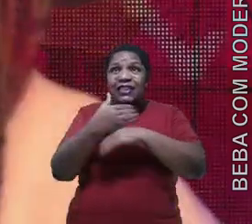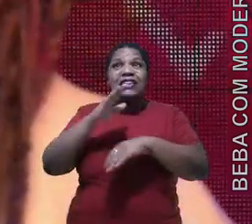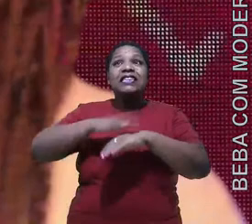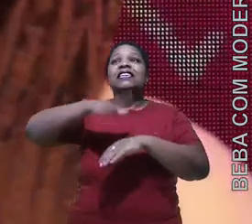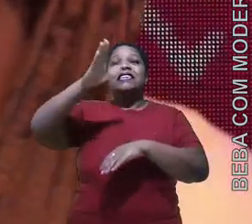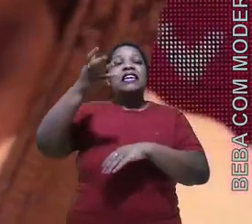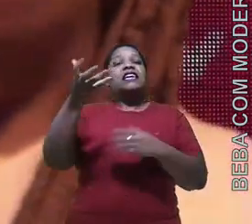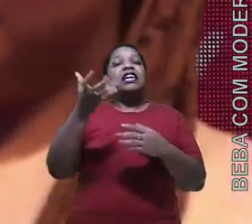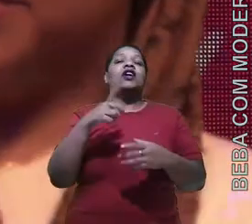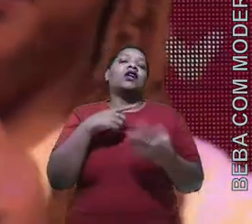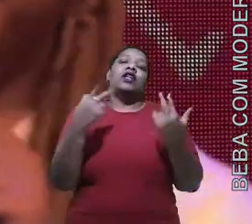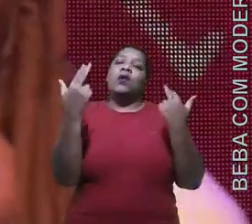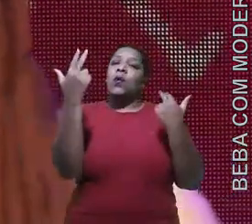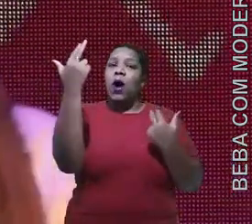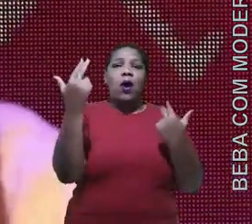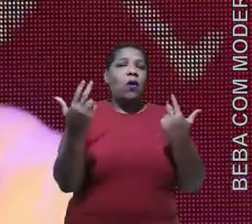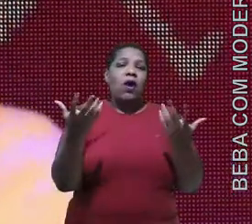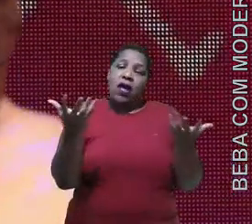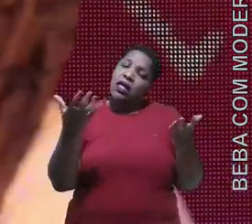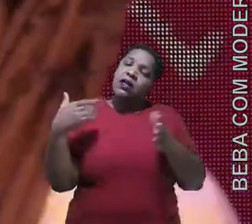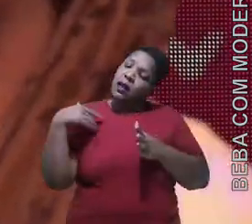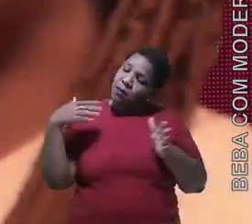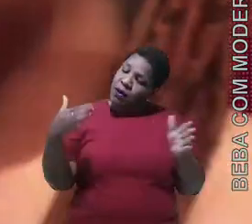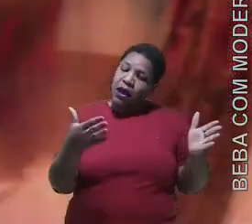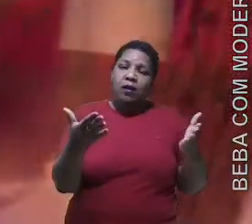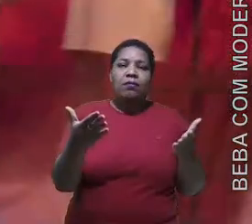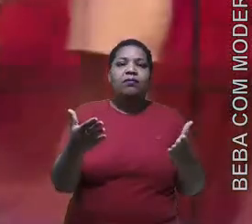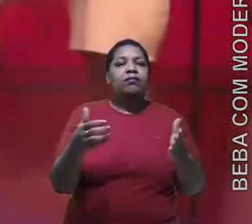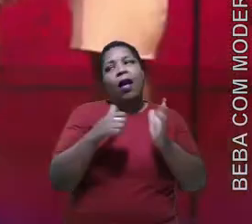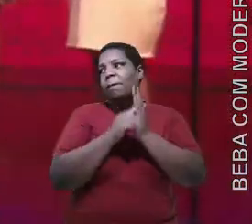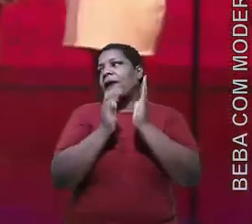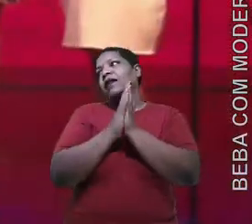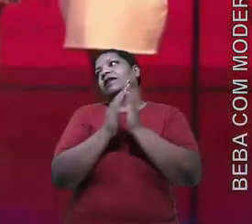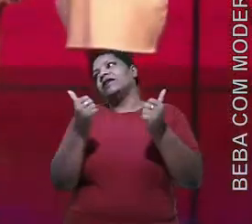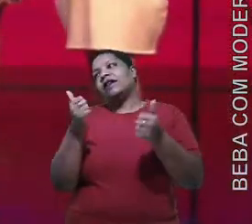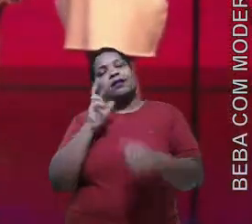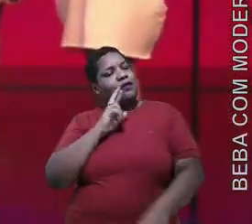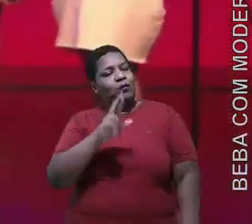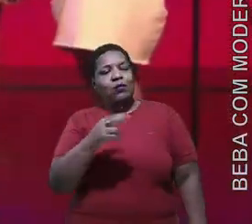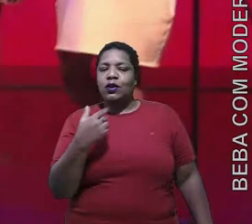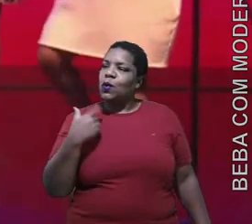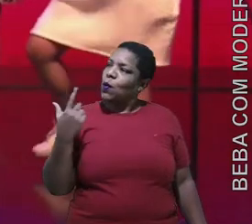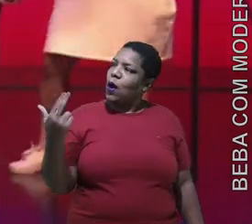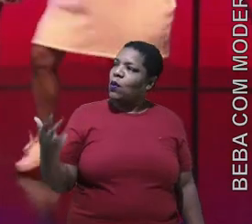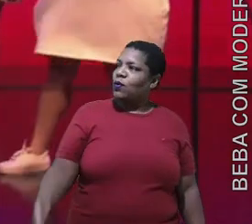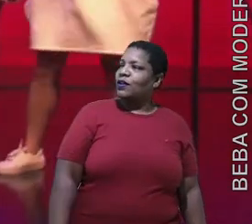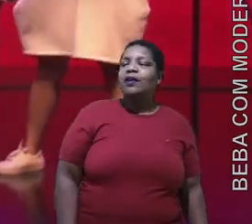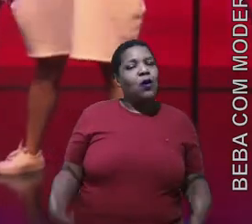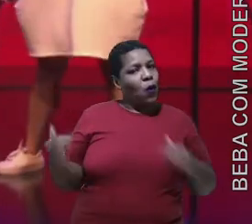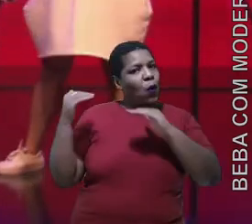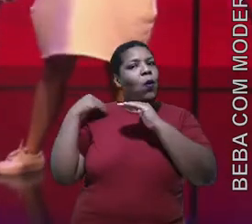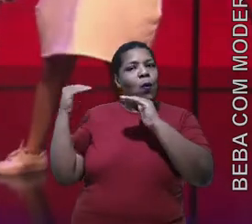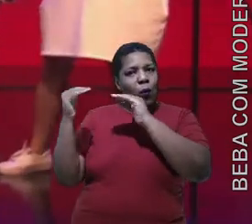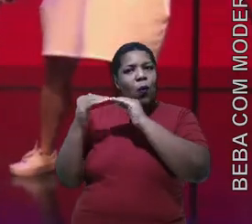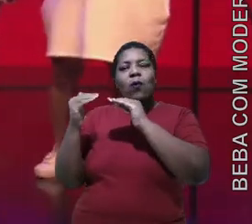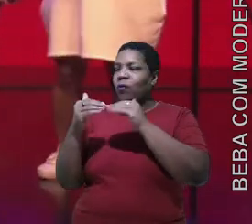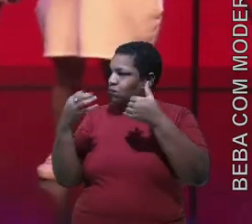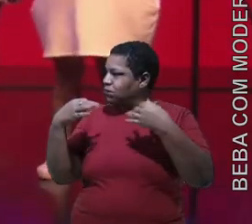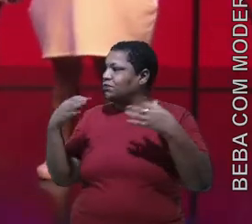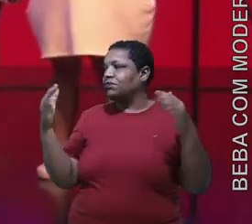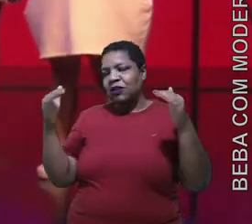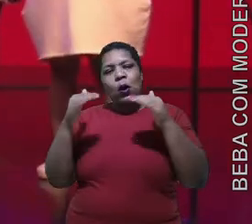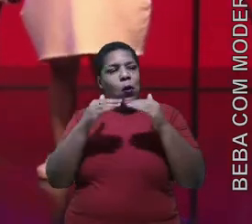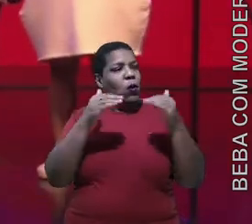eu acho que é caminhar por aí tá bem né respondeu eu eu concordo foi contemplado eu